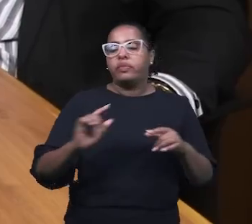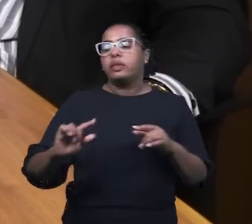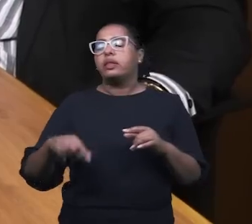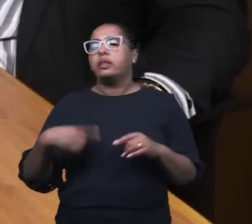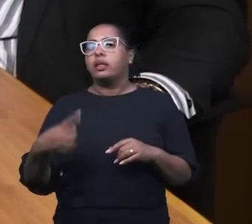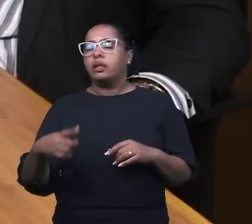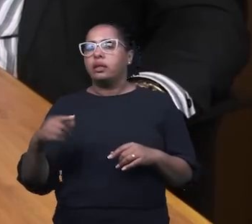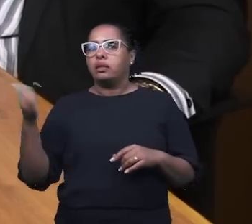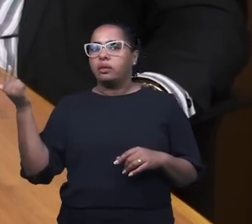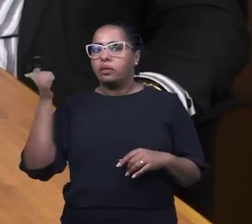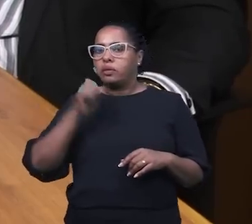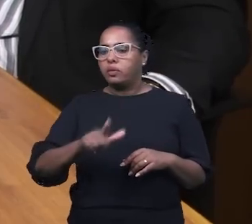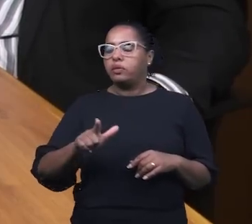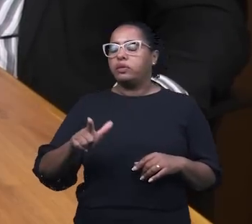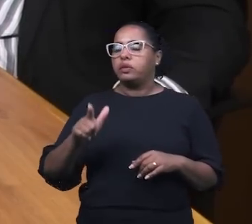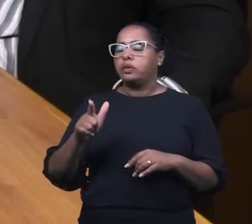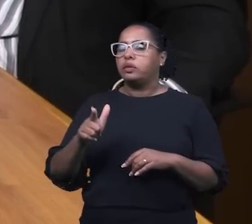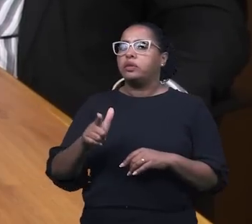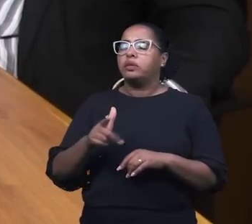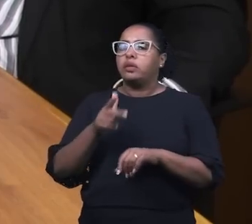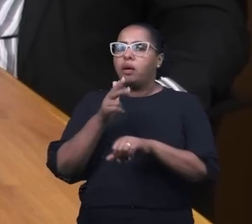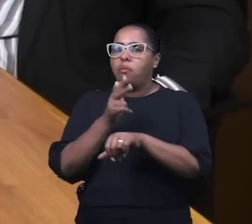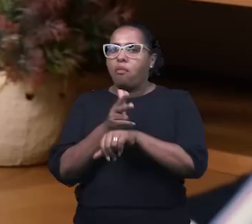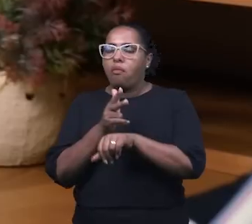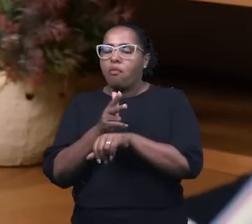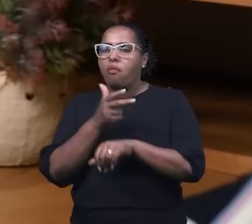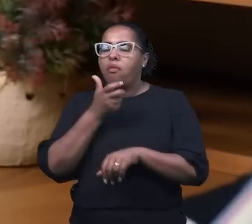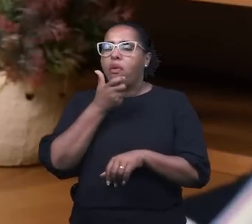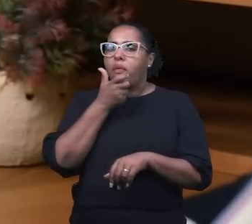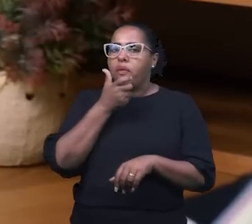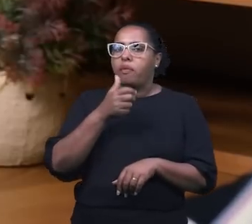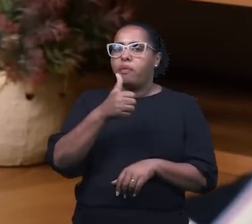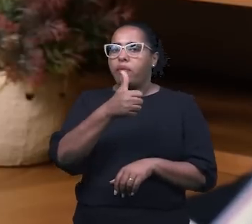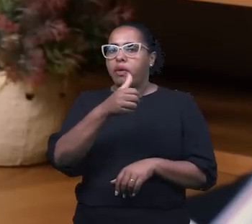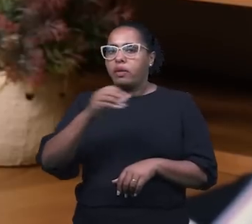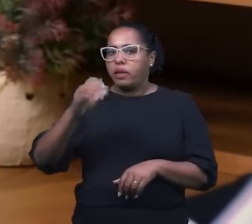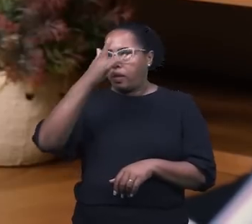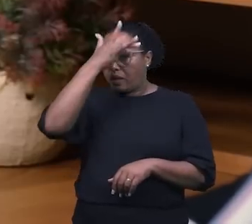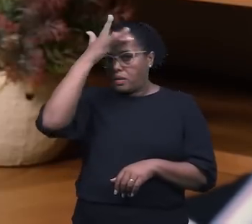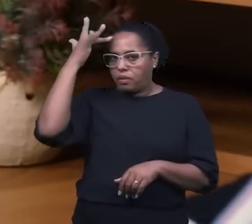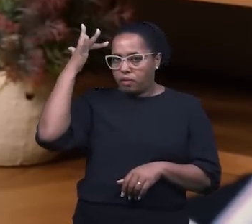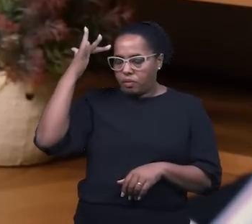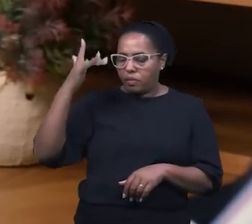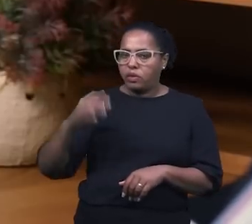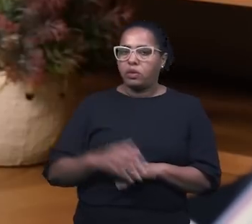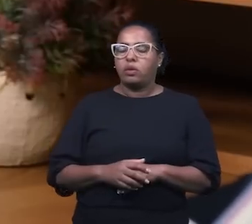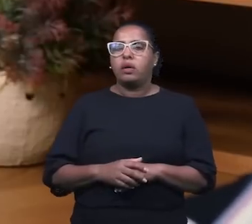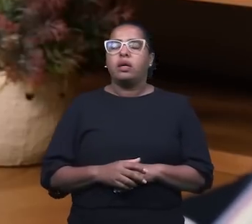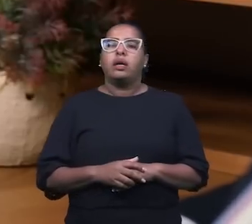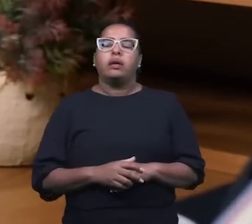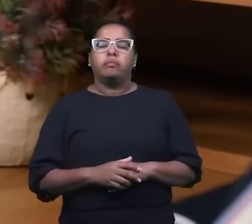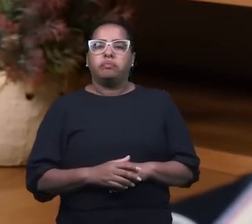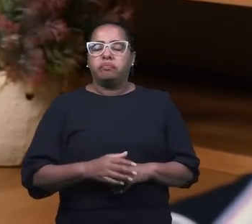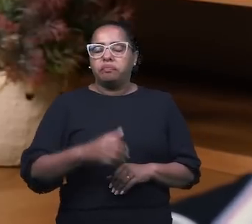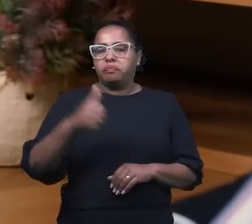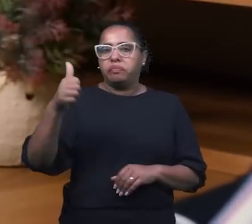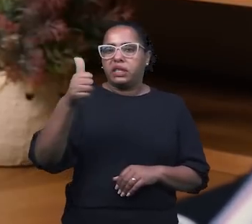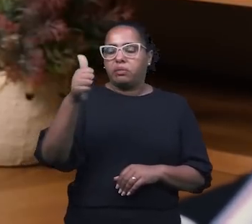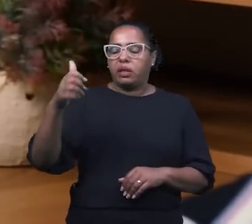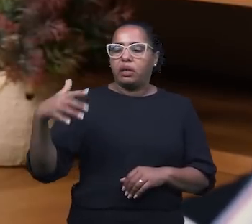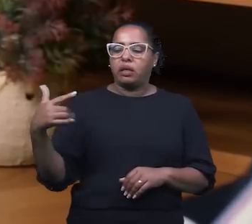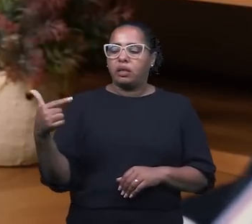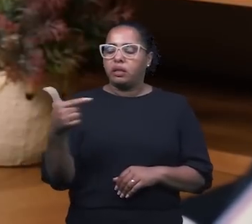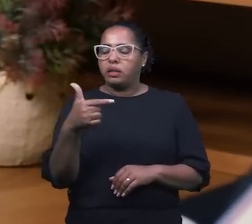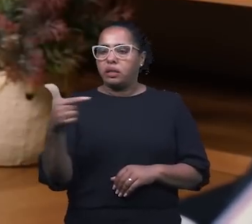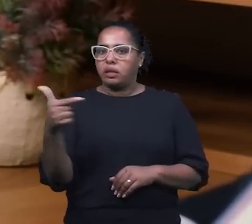nós conseguimos gravar com 10 vozes. Nós tínhamos ali 3 sopranos, 3 tenores,